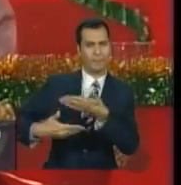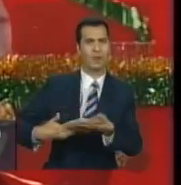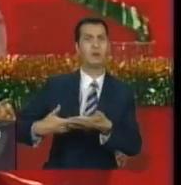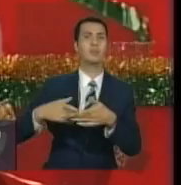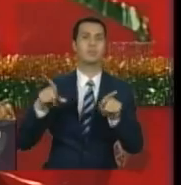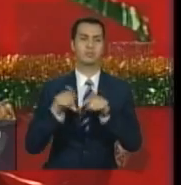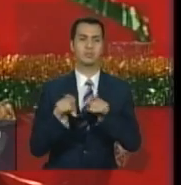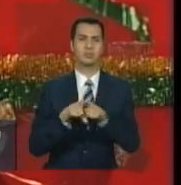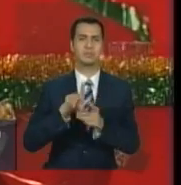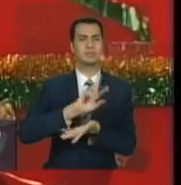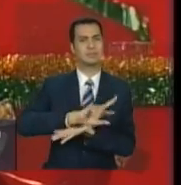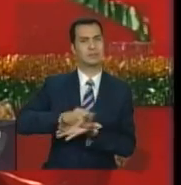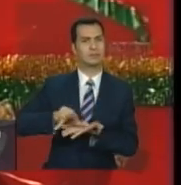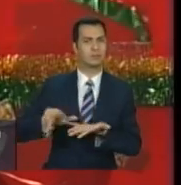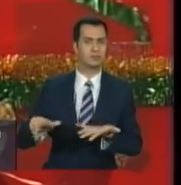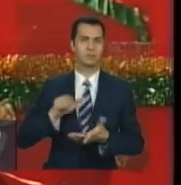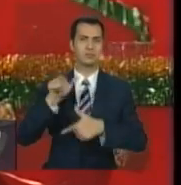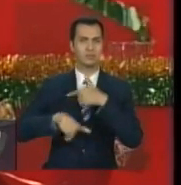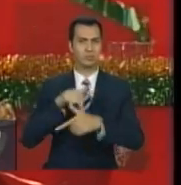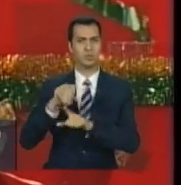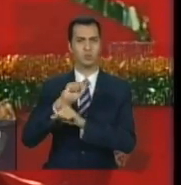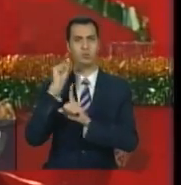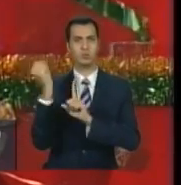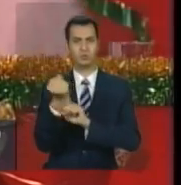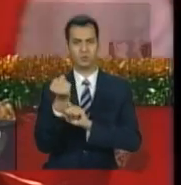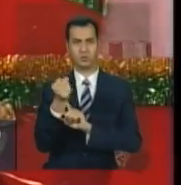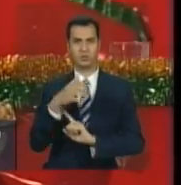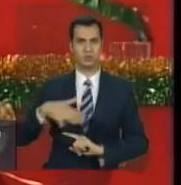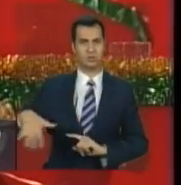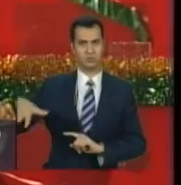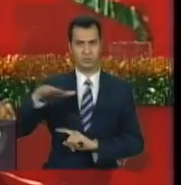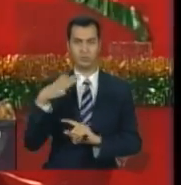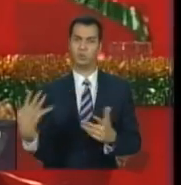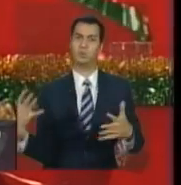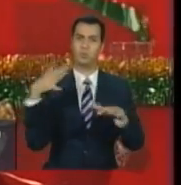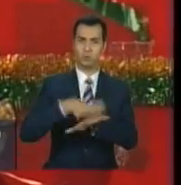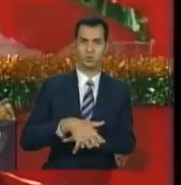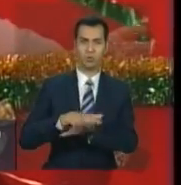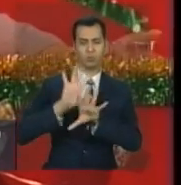ações sociais de inclusão